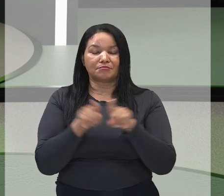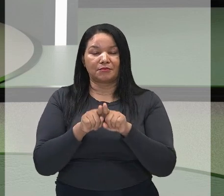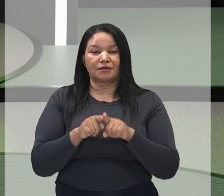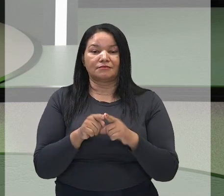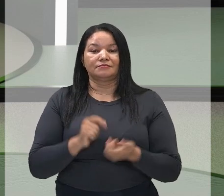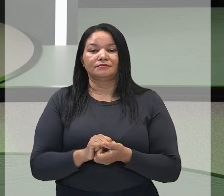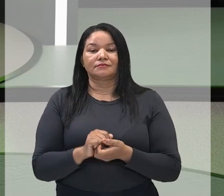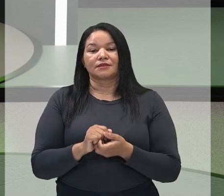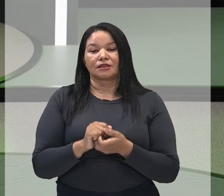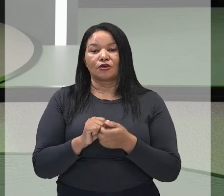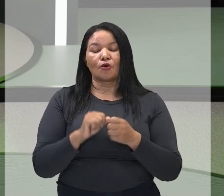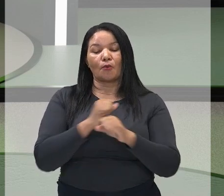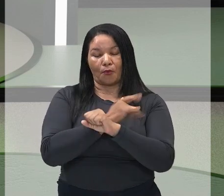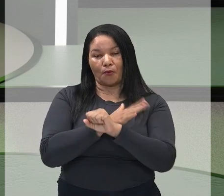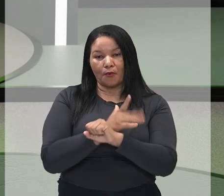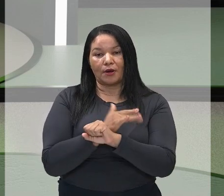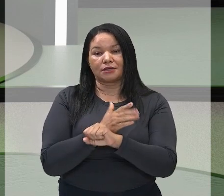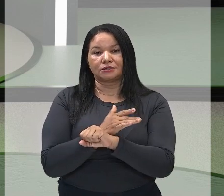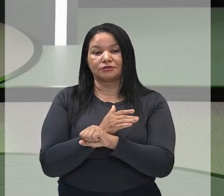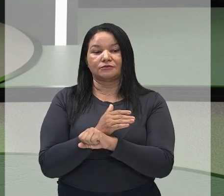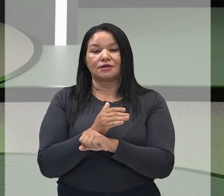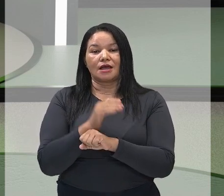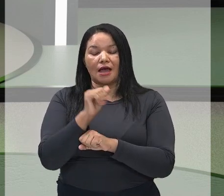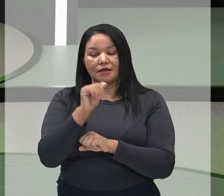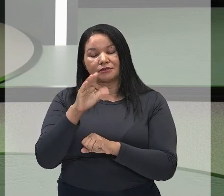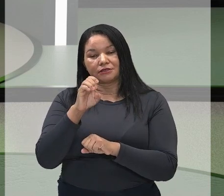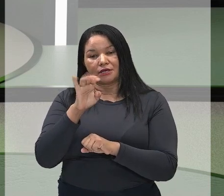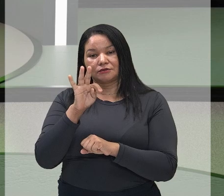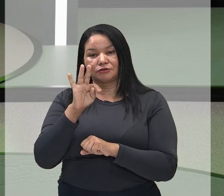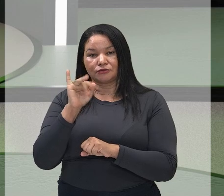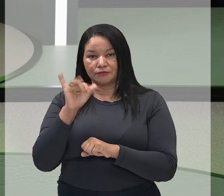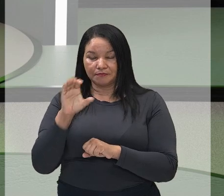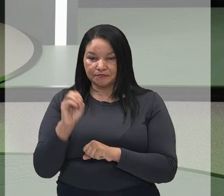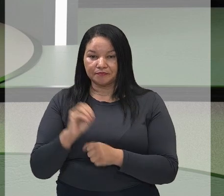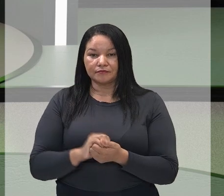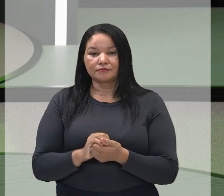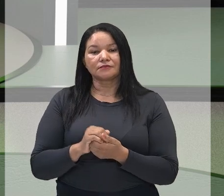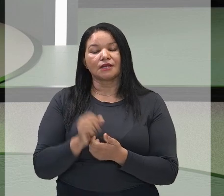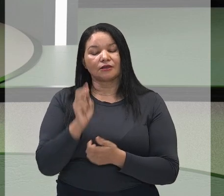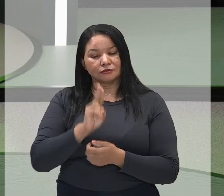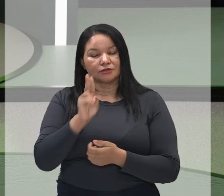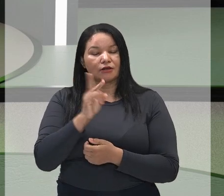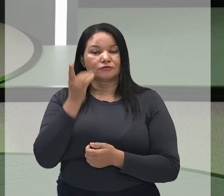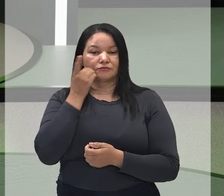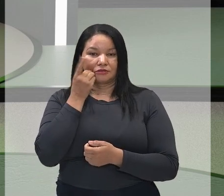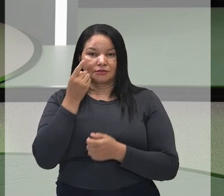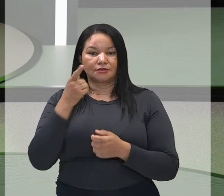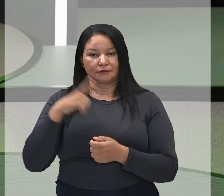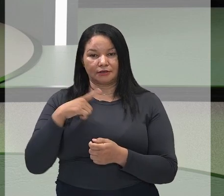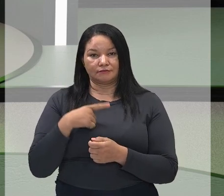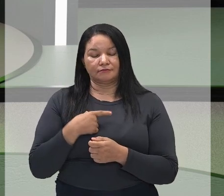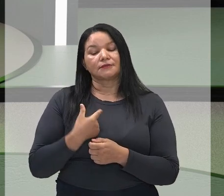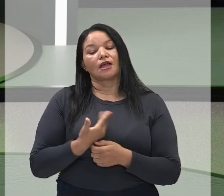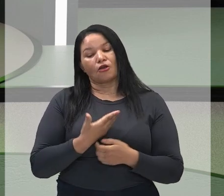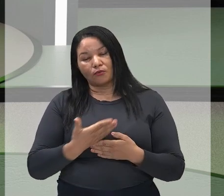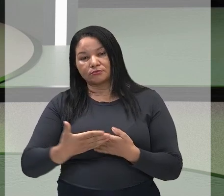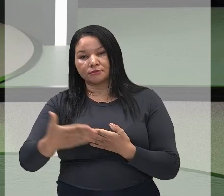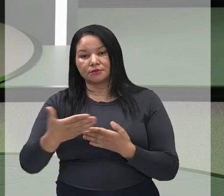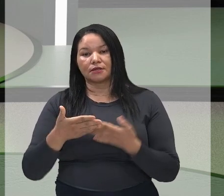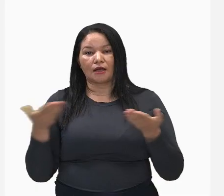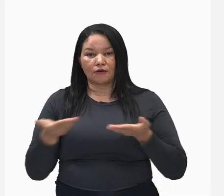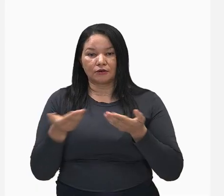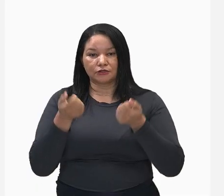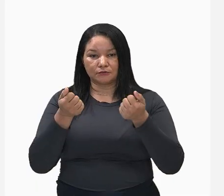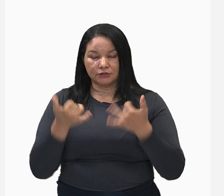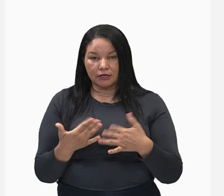alguns exemplos de ácidos presentes no nosso dia a dia. Prosseguindo a nossa aula sobre as funções químicas, eu falo agora sobre